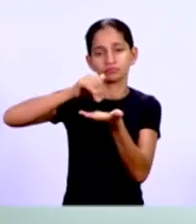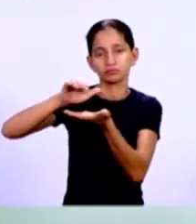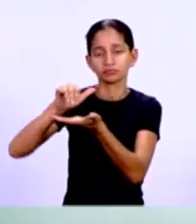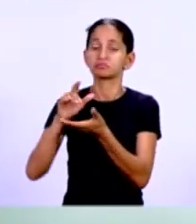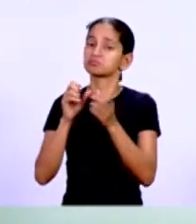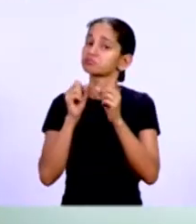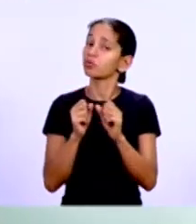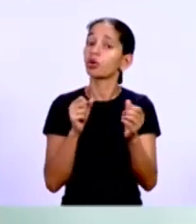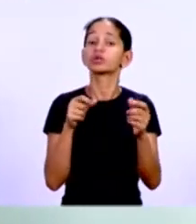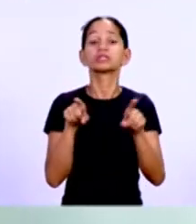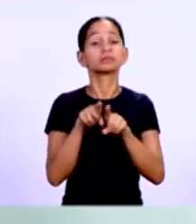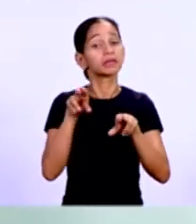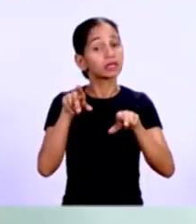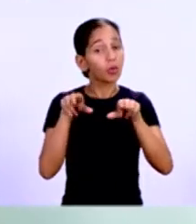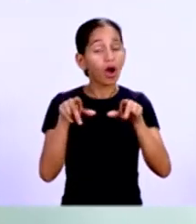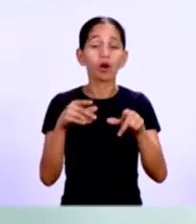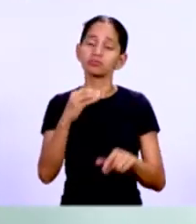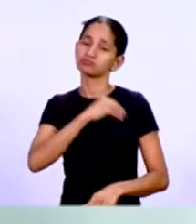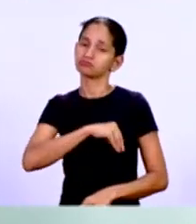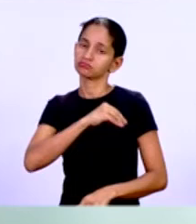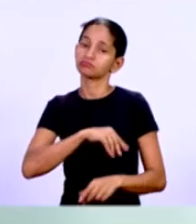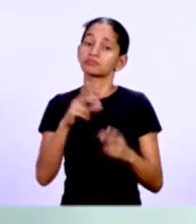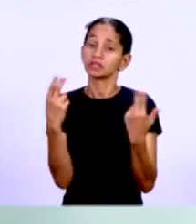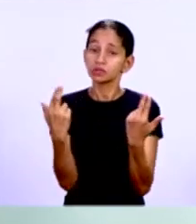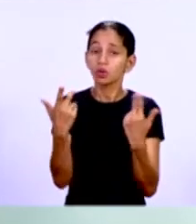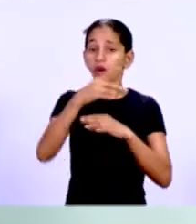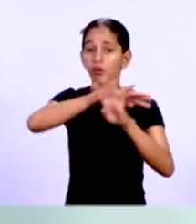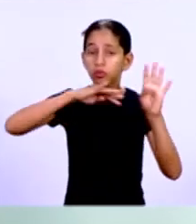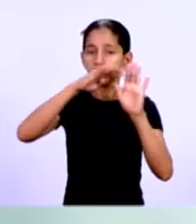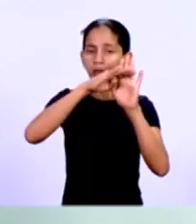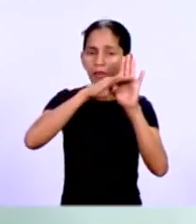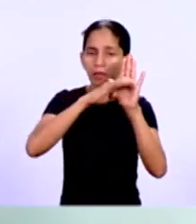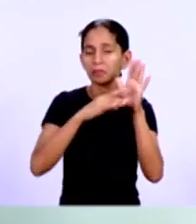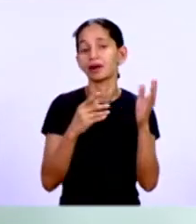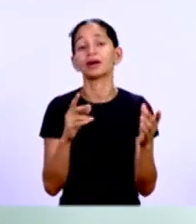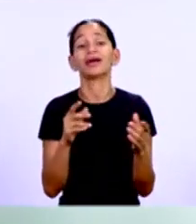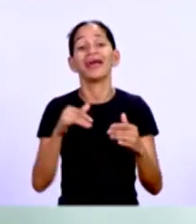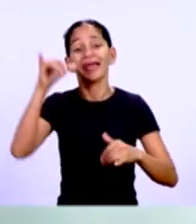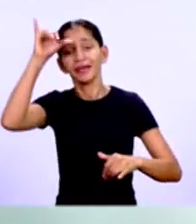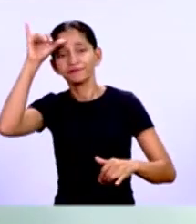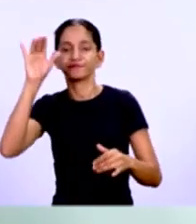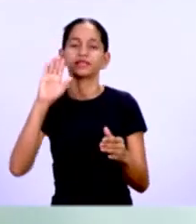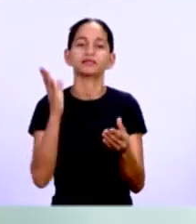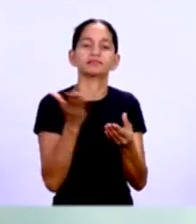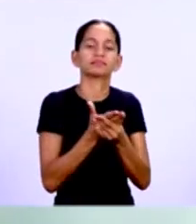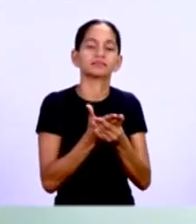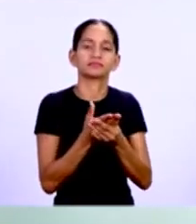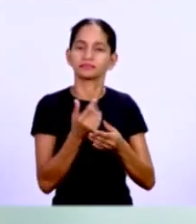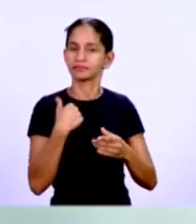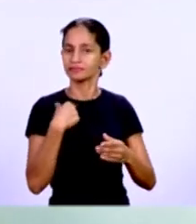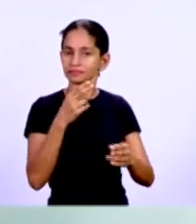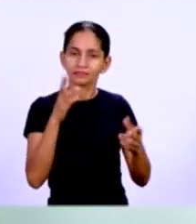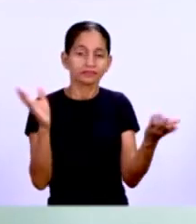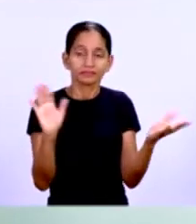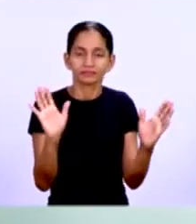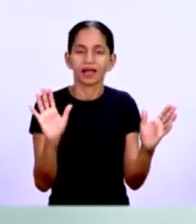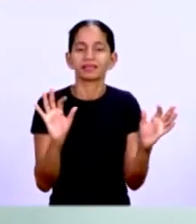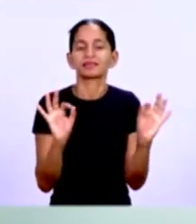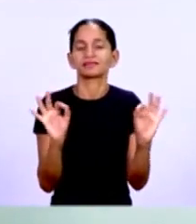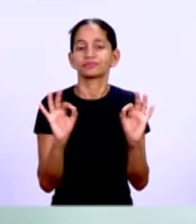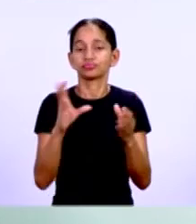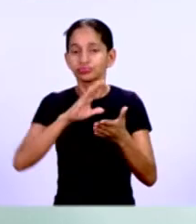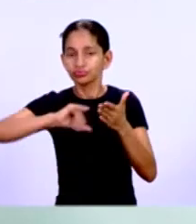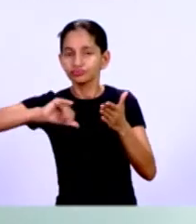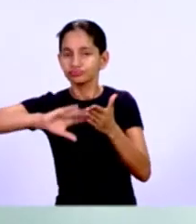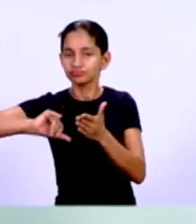mesmo para fazer os pagamentos diários, para você ter tudo em dia, para evitar um processo legal ou para você evitar uma questão de processo